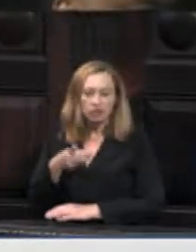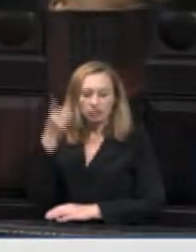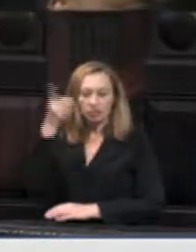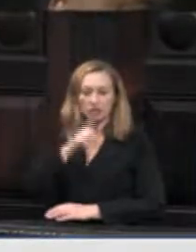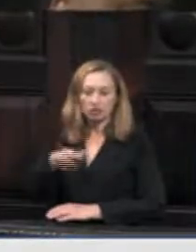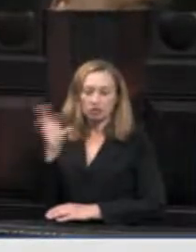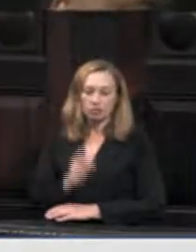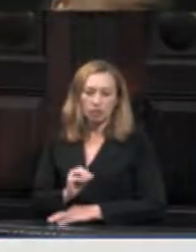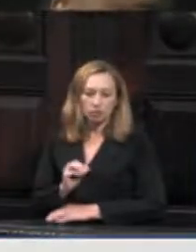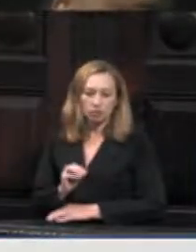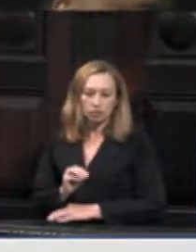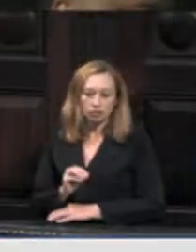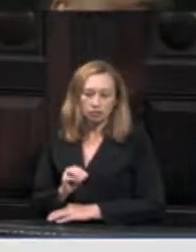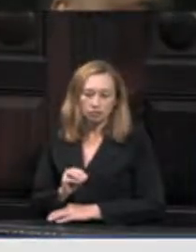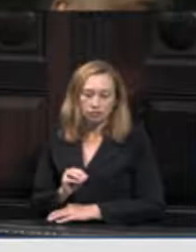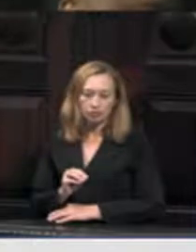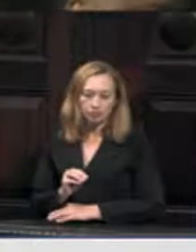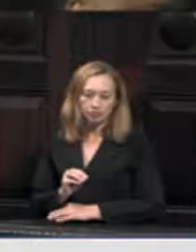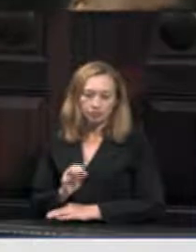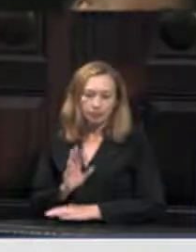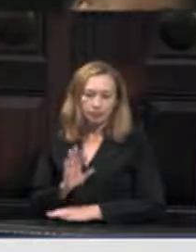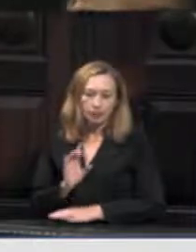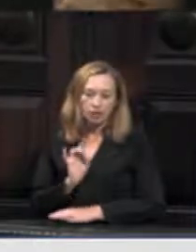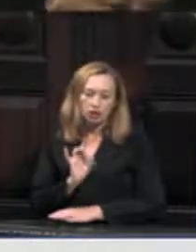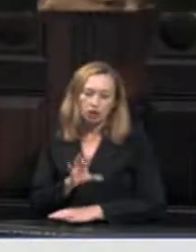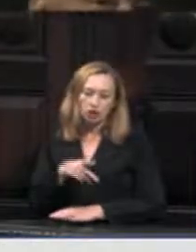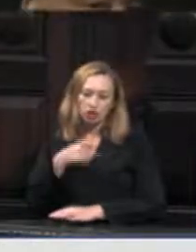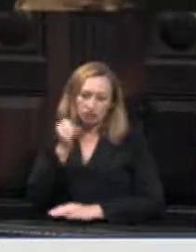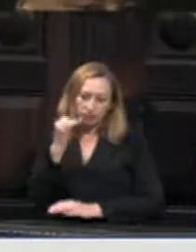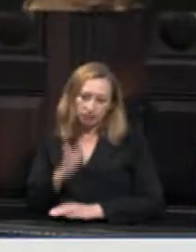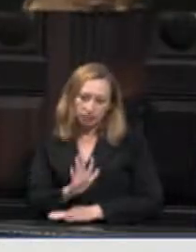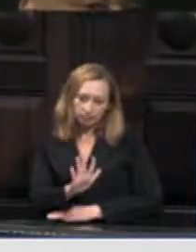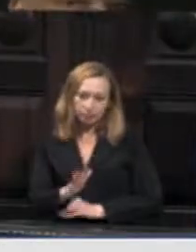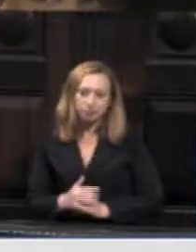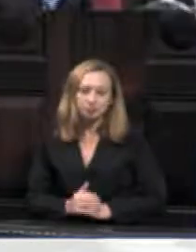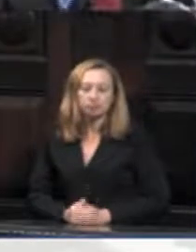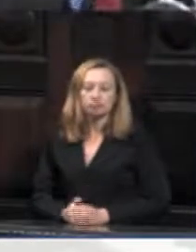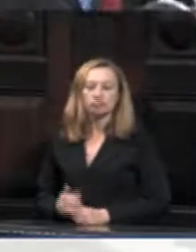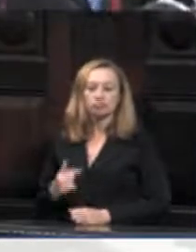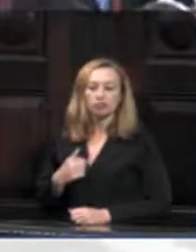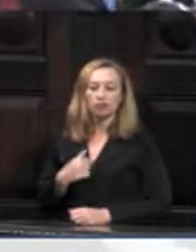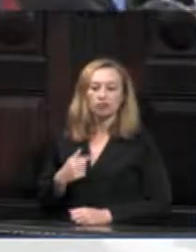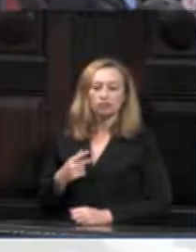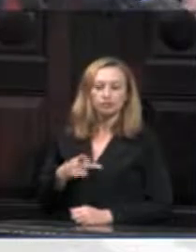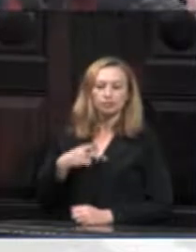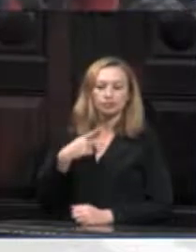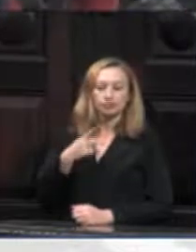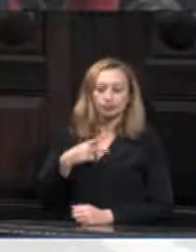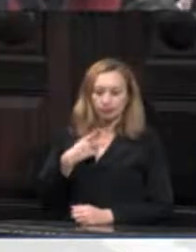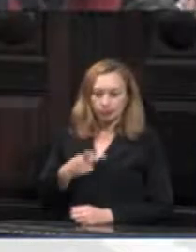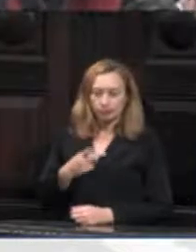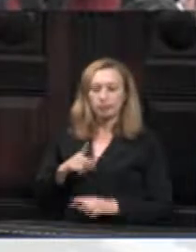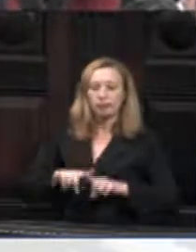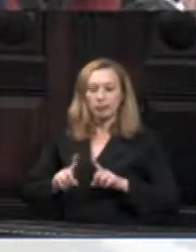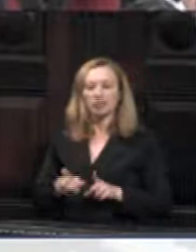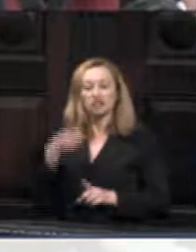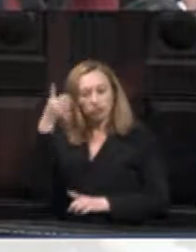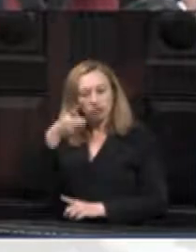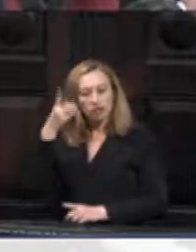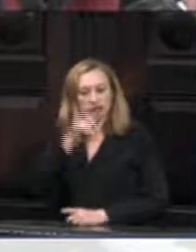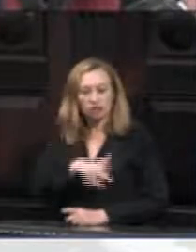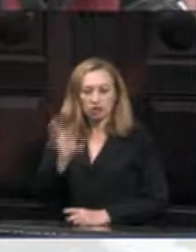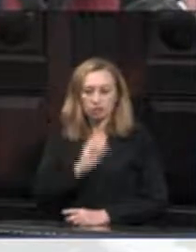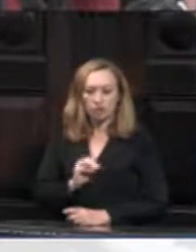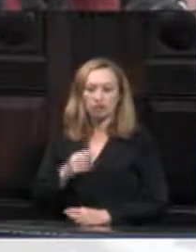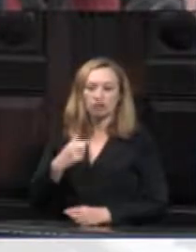acatar 176 no substitutivo. Eu vou dar o parecer, mas o deputado Luiz Paulo vai ler o parecer por mim.